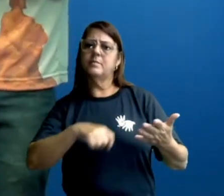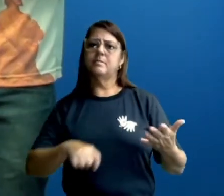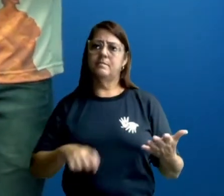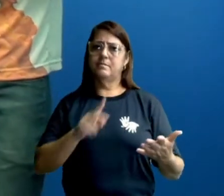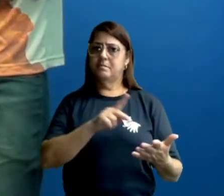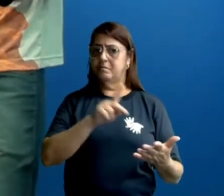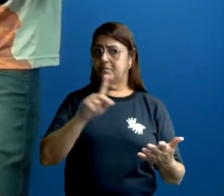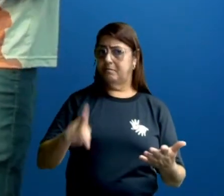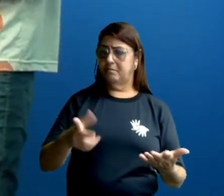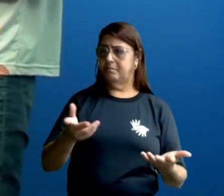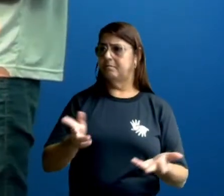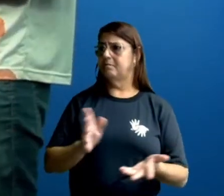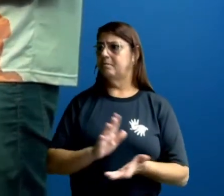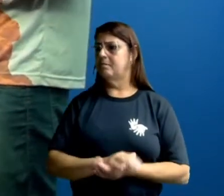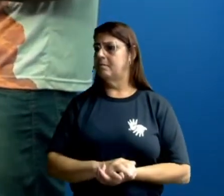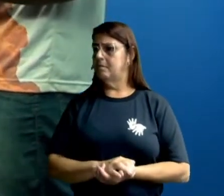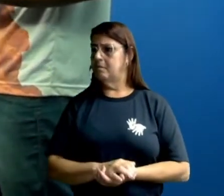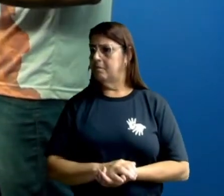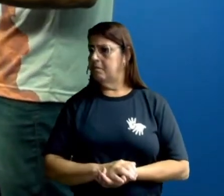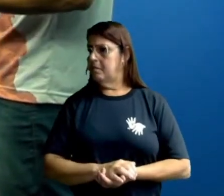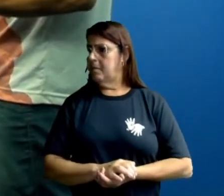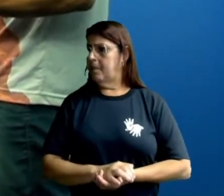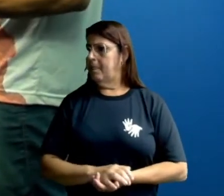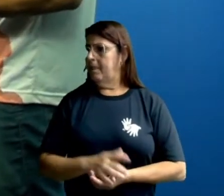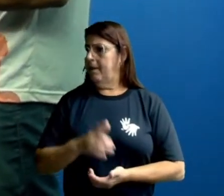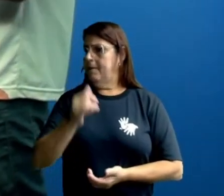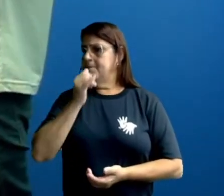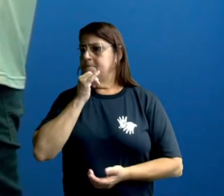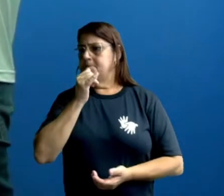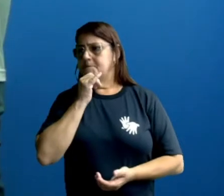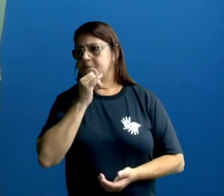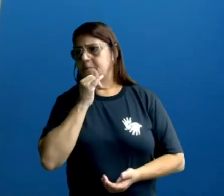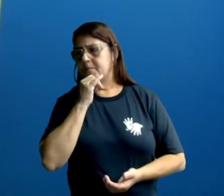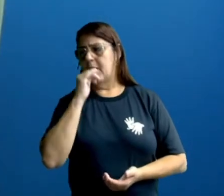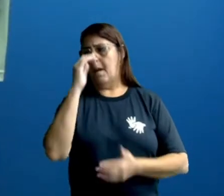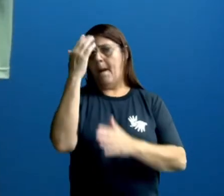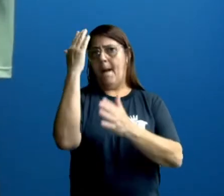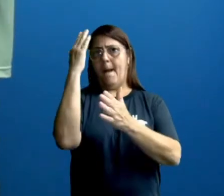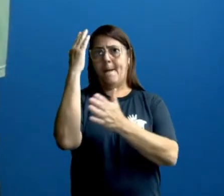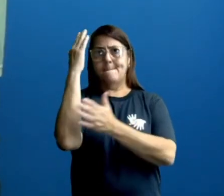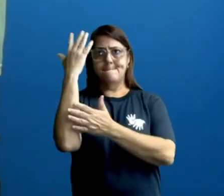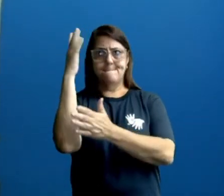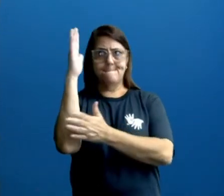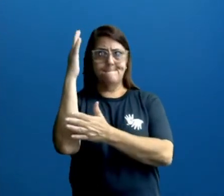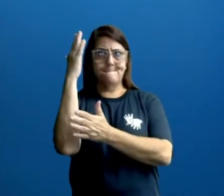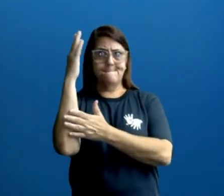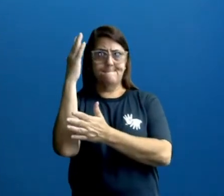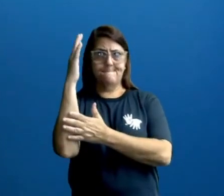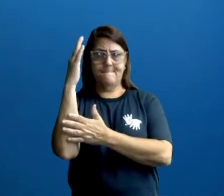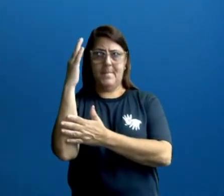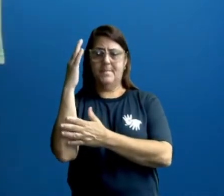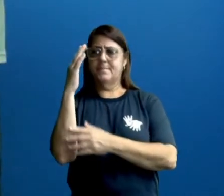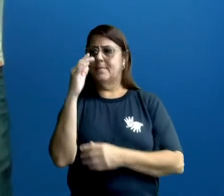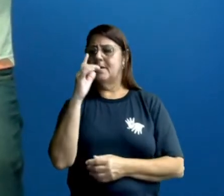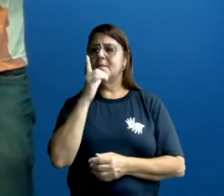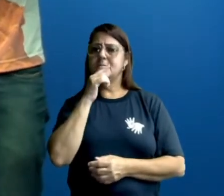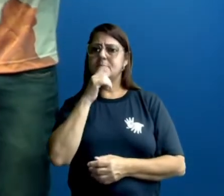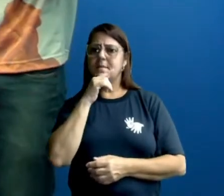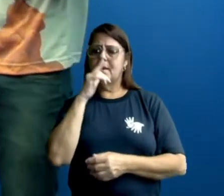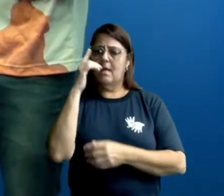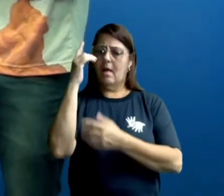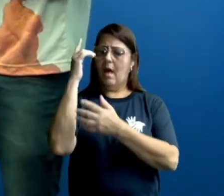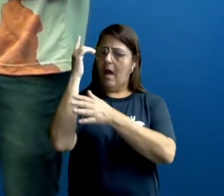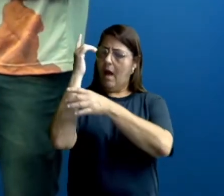nossos professores propõem, tá certo? Um outro exemplo aqui é a seringueira,